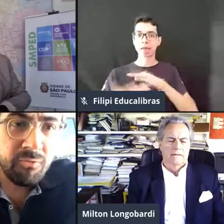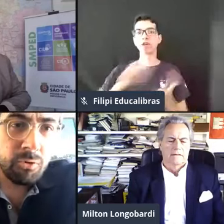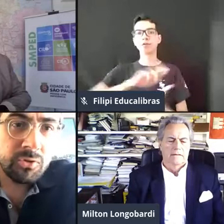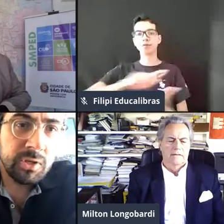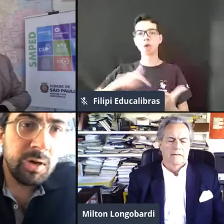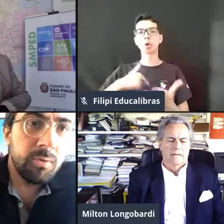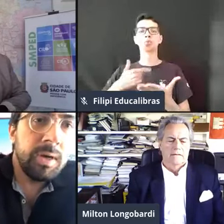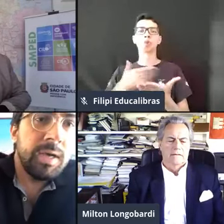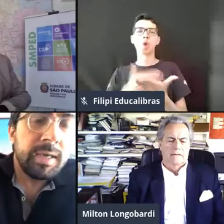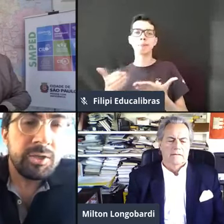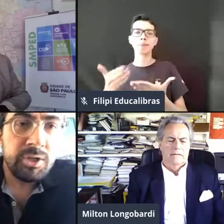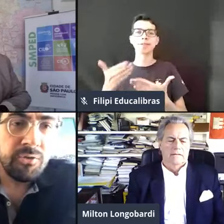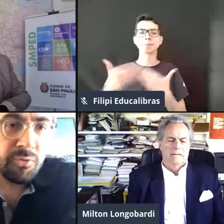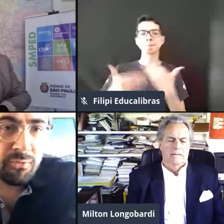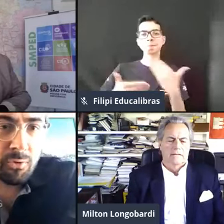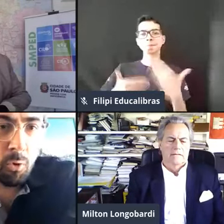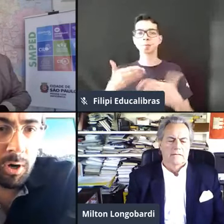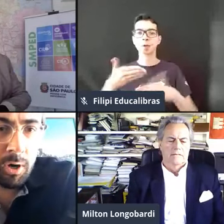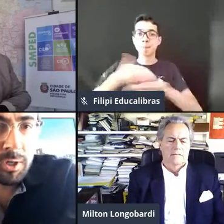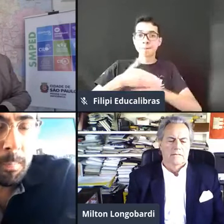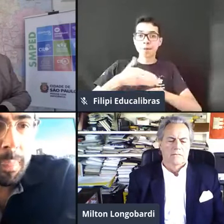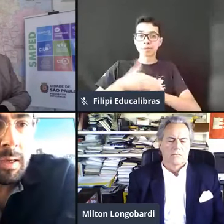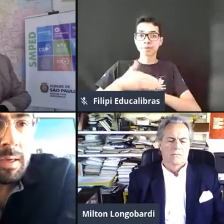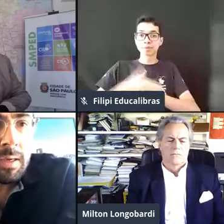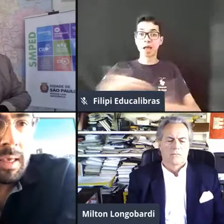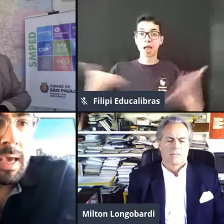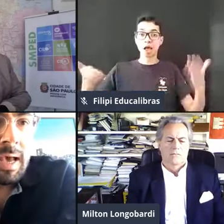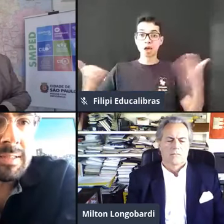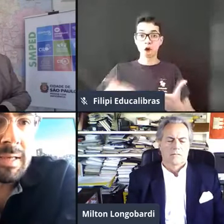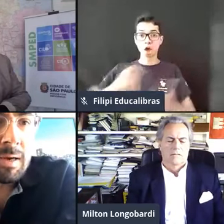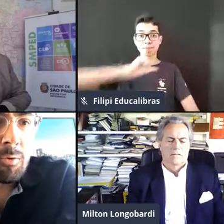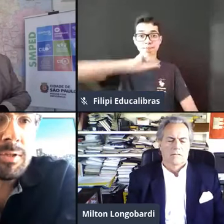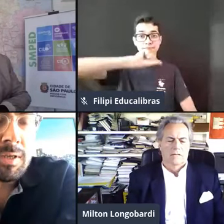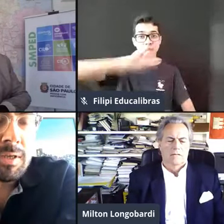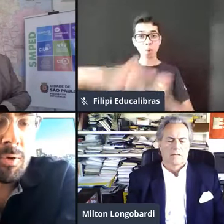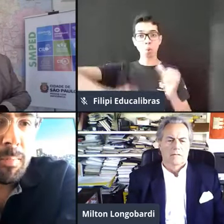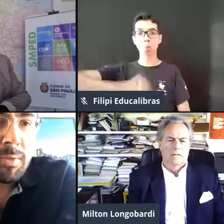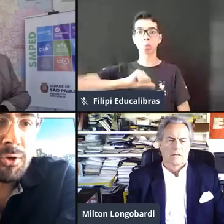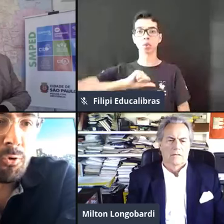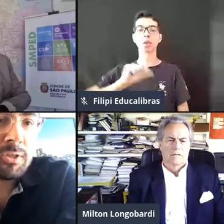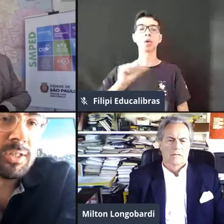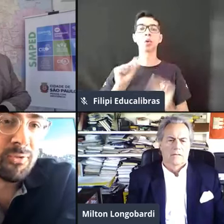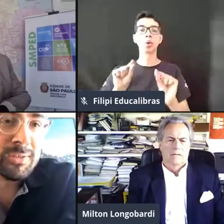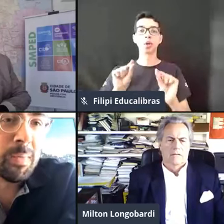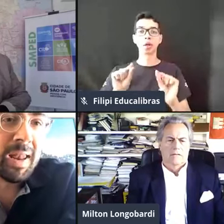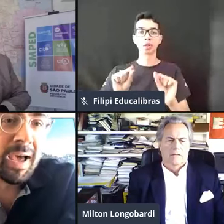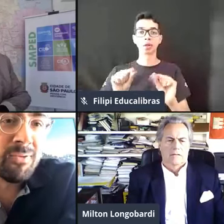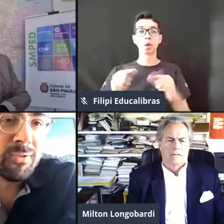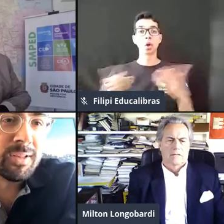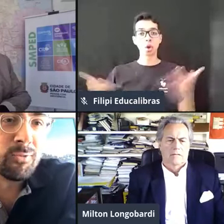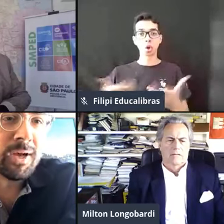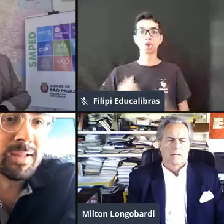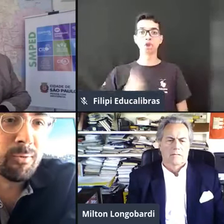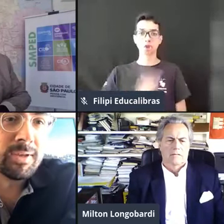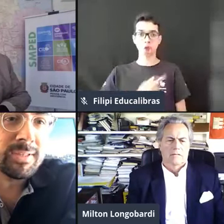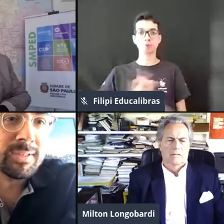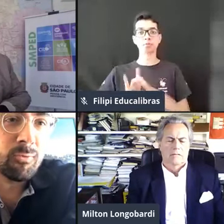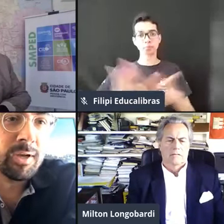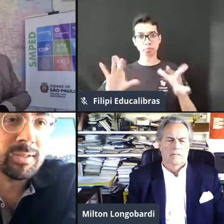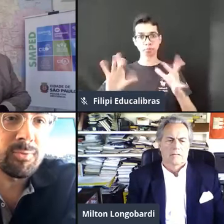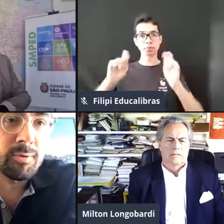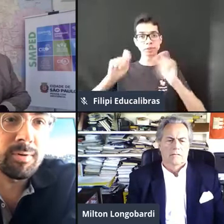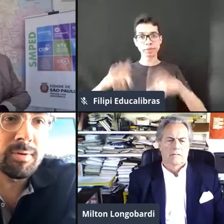dessa revolução que a gente vive hoje, que é essa condição que permite hoje a gente fazer uma live, estando cada